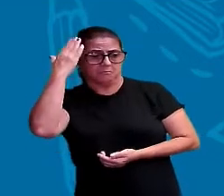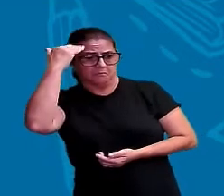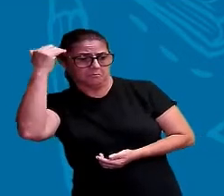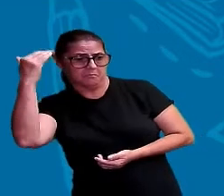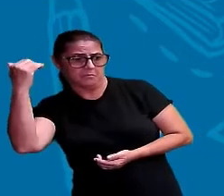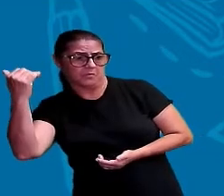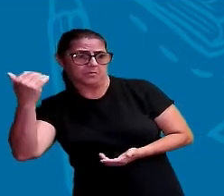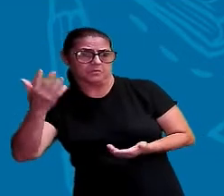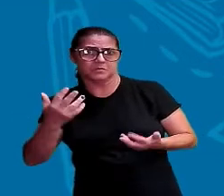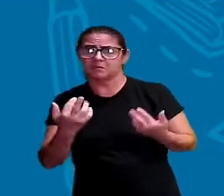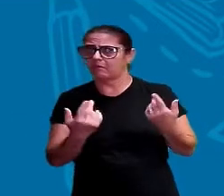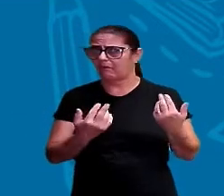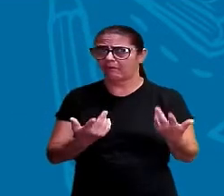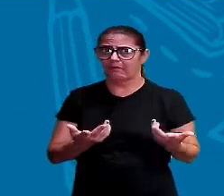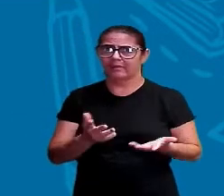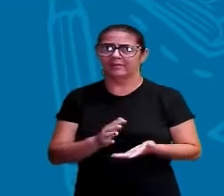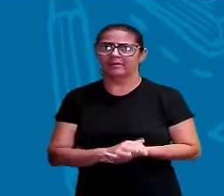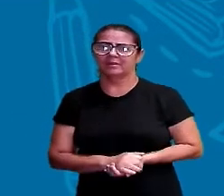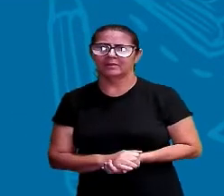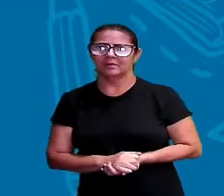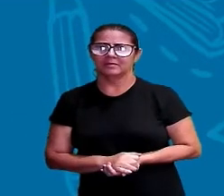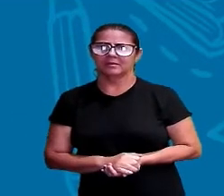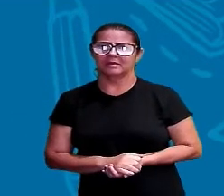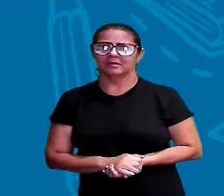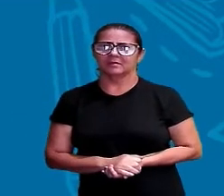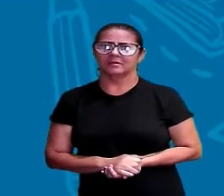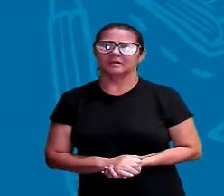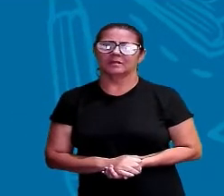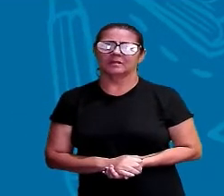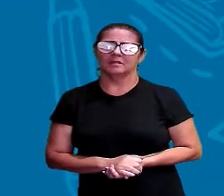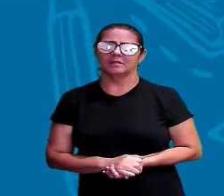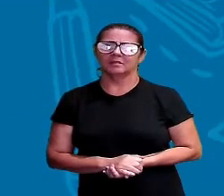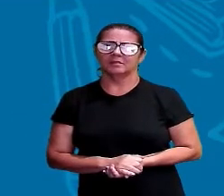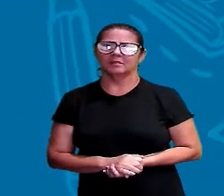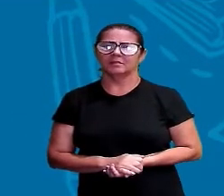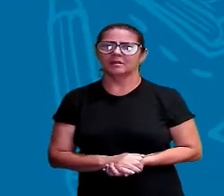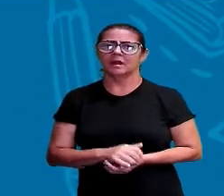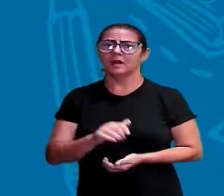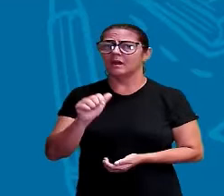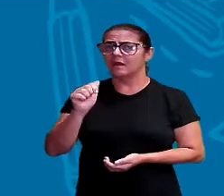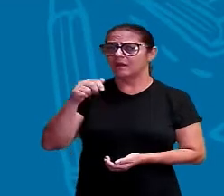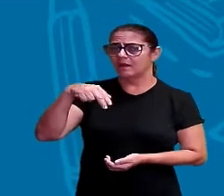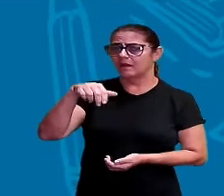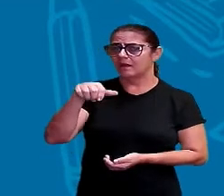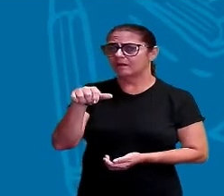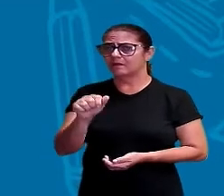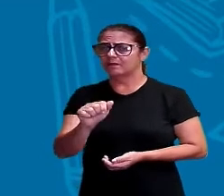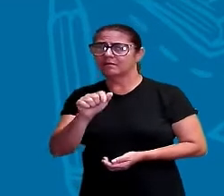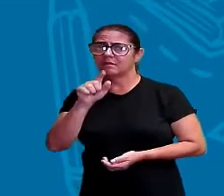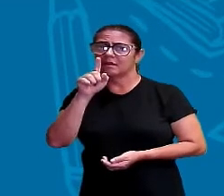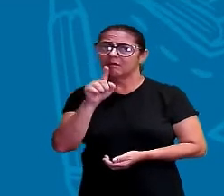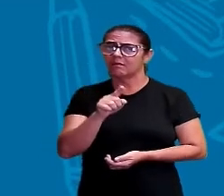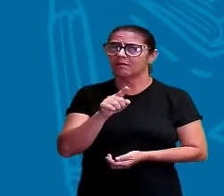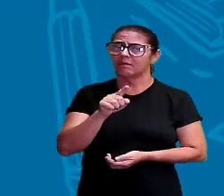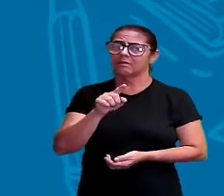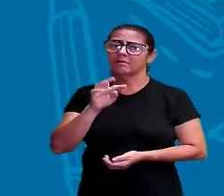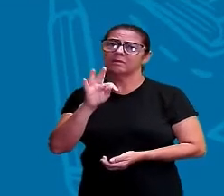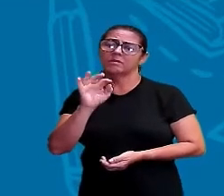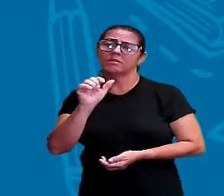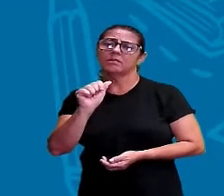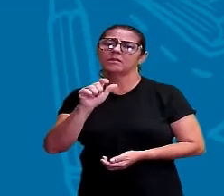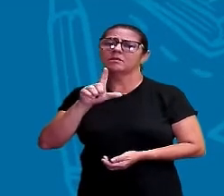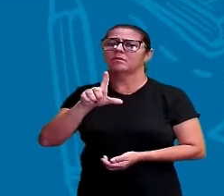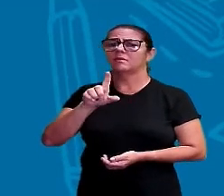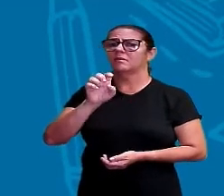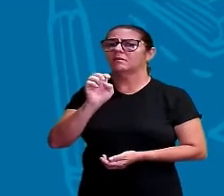exemplo, Anna is talented, ou seja, Ana é talentosa. Entenderam aí que só